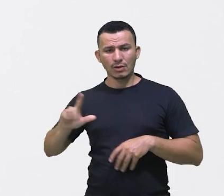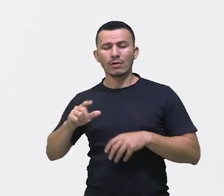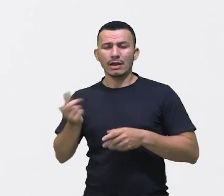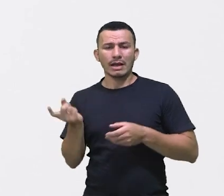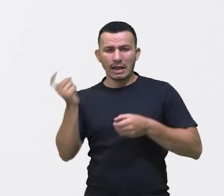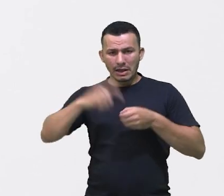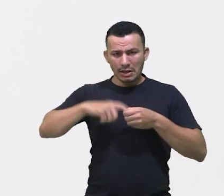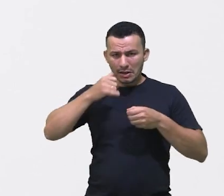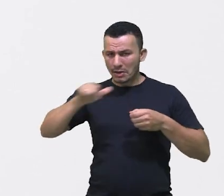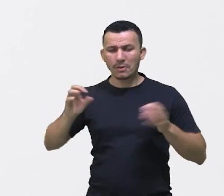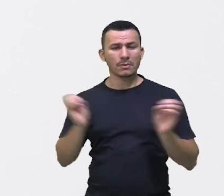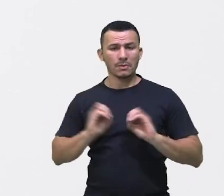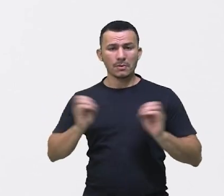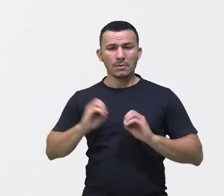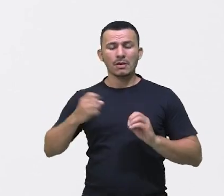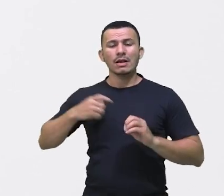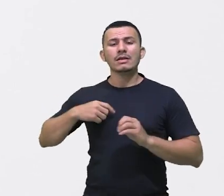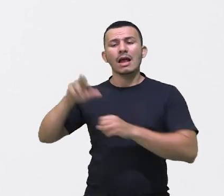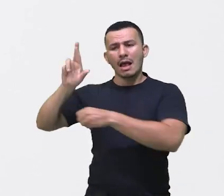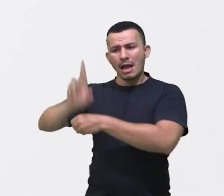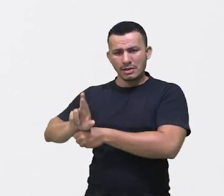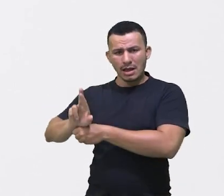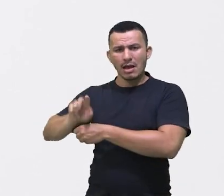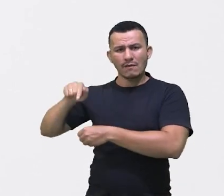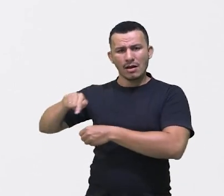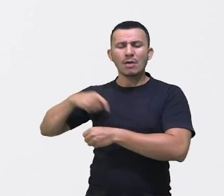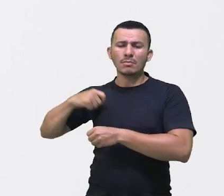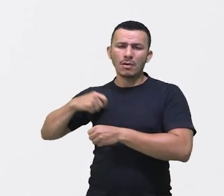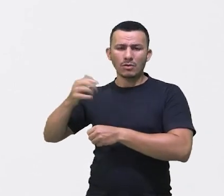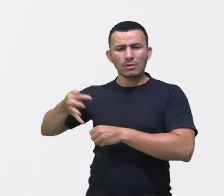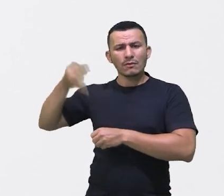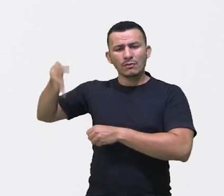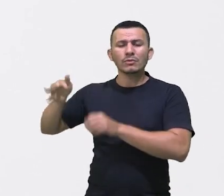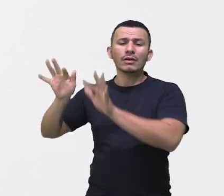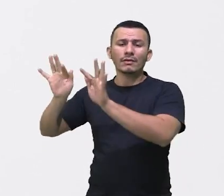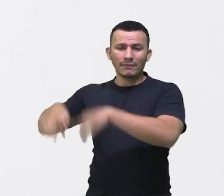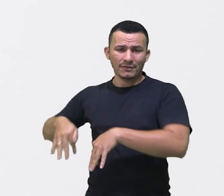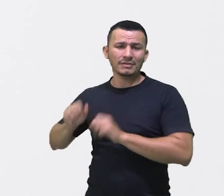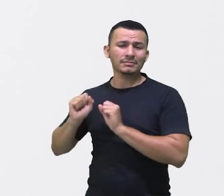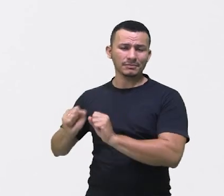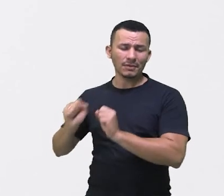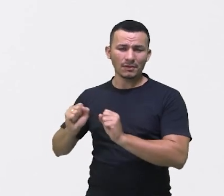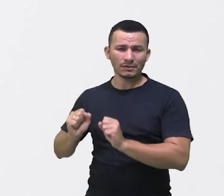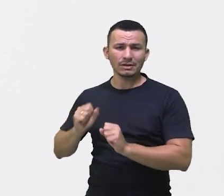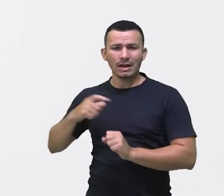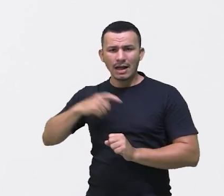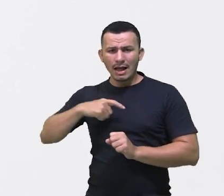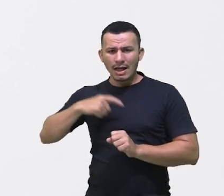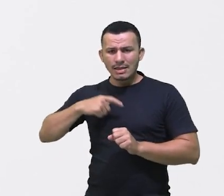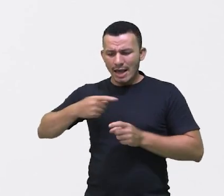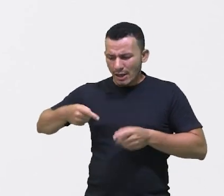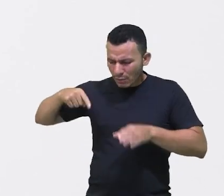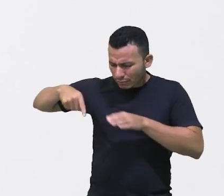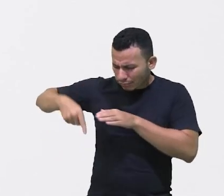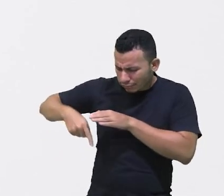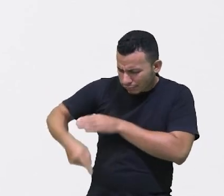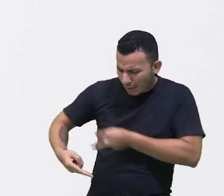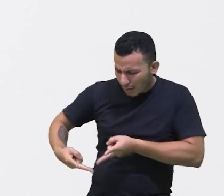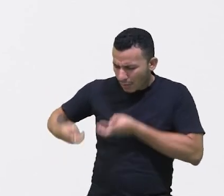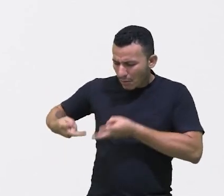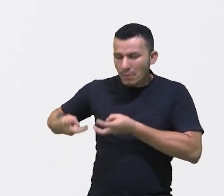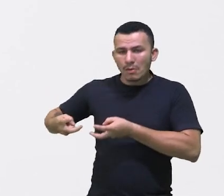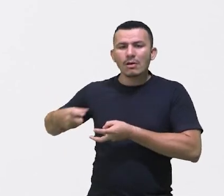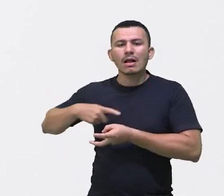renovável. Suas reservas são finitas, ou seja, elas podem acabar e quando encontrado em jazidas, normalmente